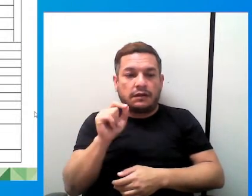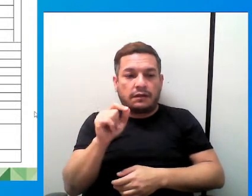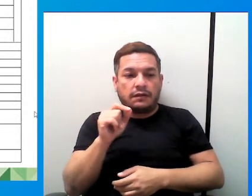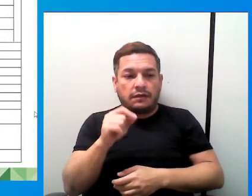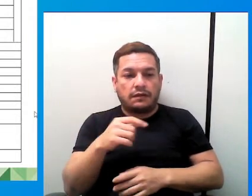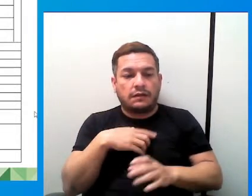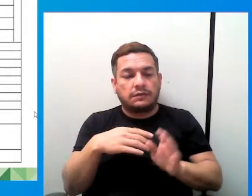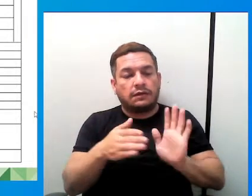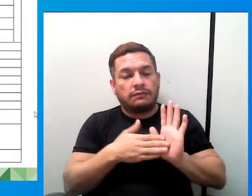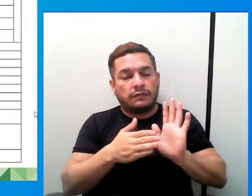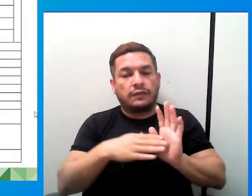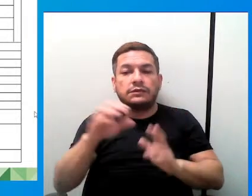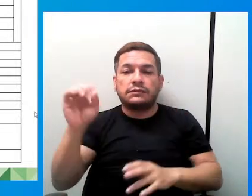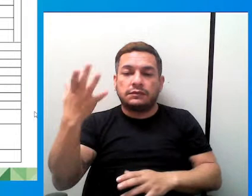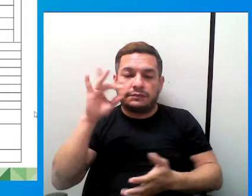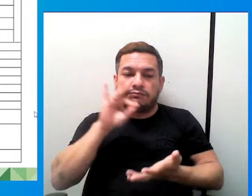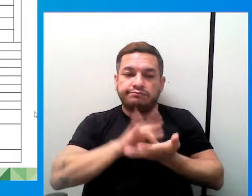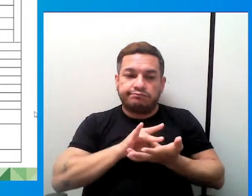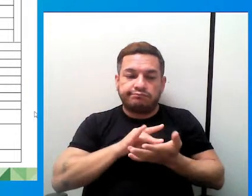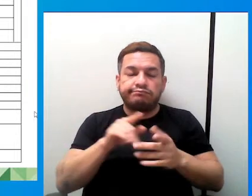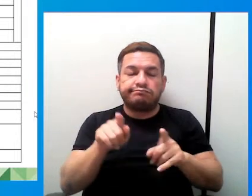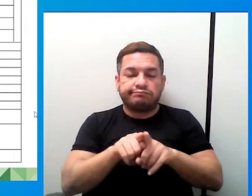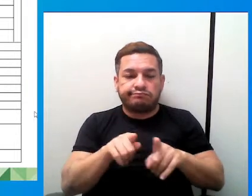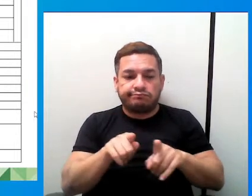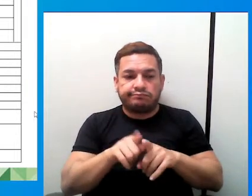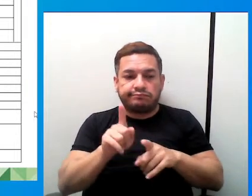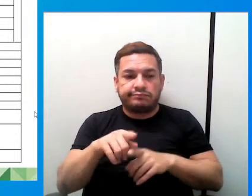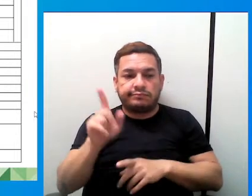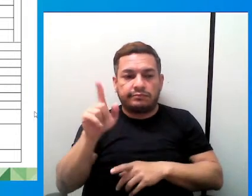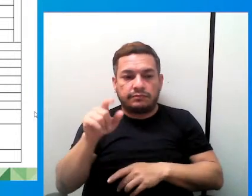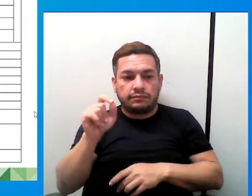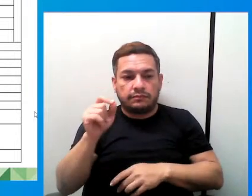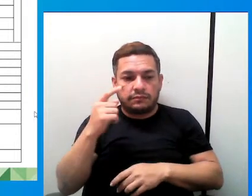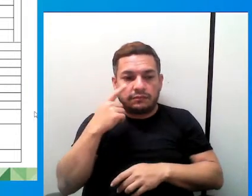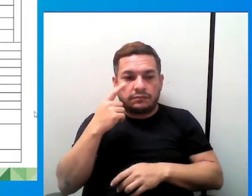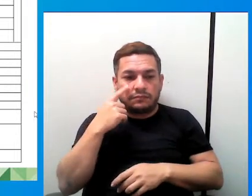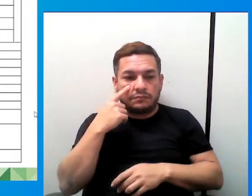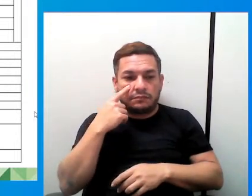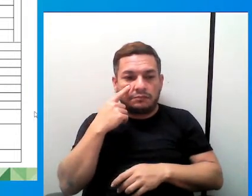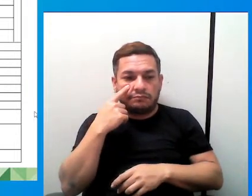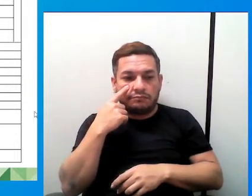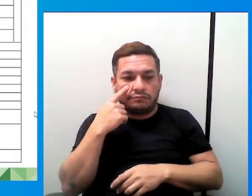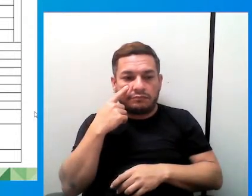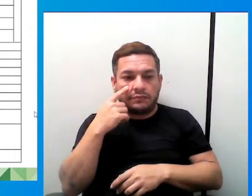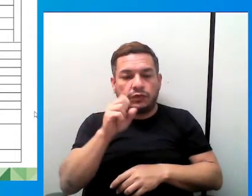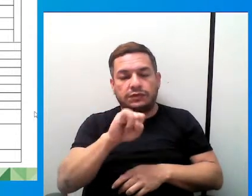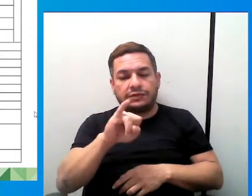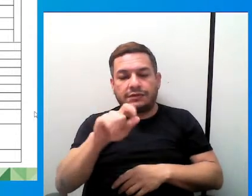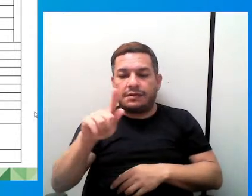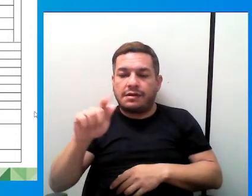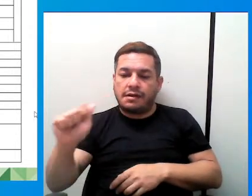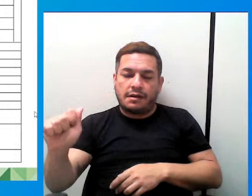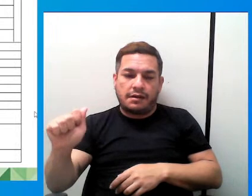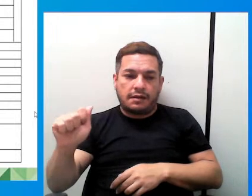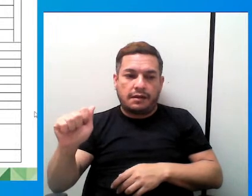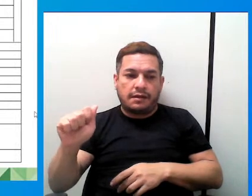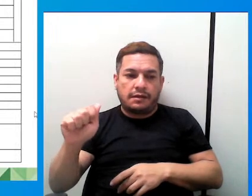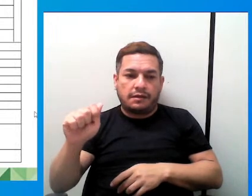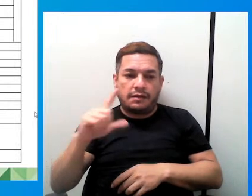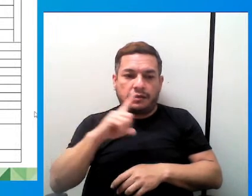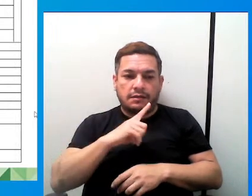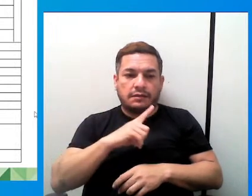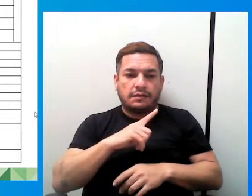ação aconteça e que isso seja automatizado, vá para dentro do CIGA e que haja